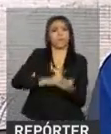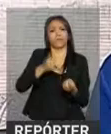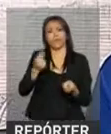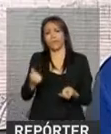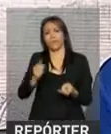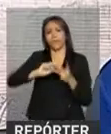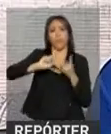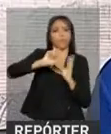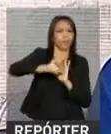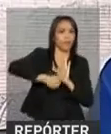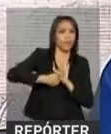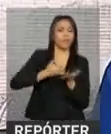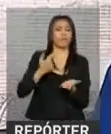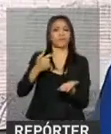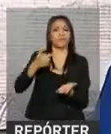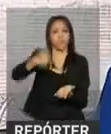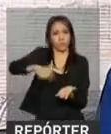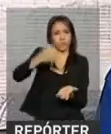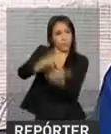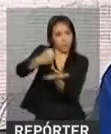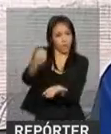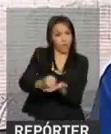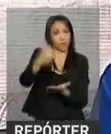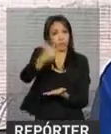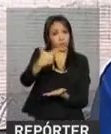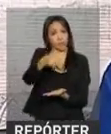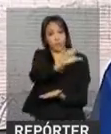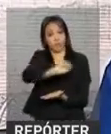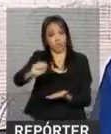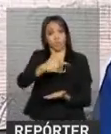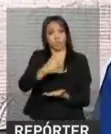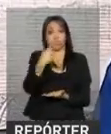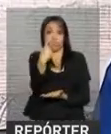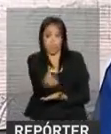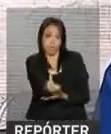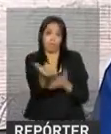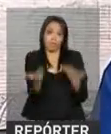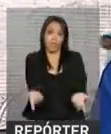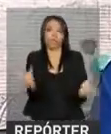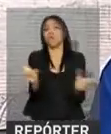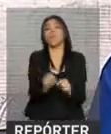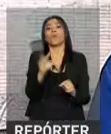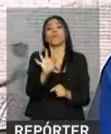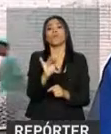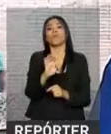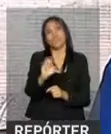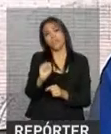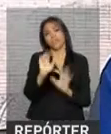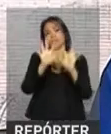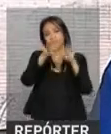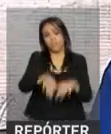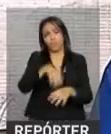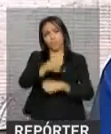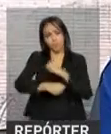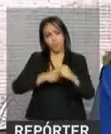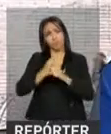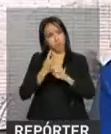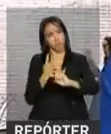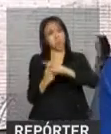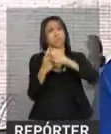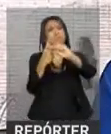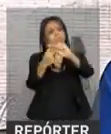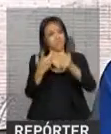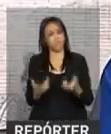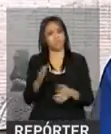atrasos na renovação dos contratos no segundo semestre de 2016, o FIES encerrou o ano com saldo positivo, segundo o Ministério